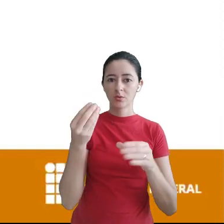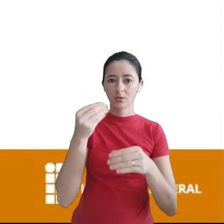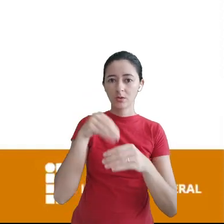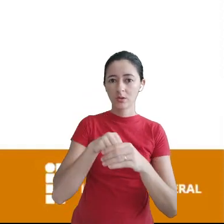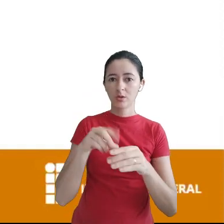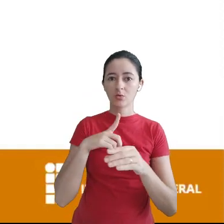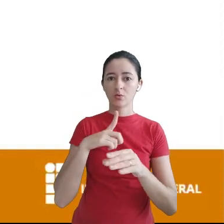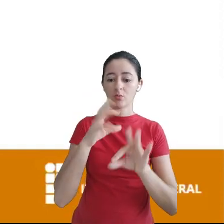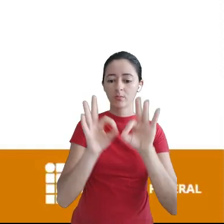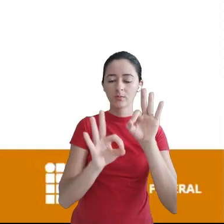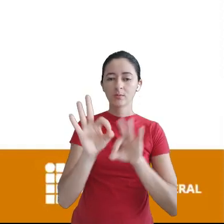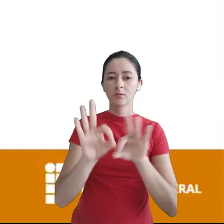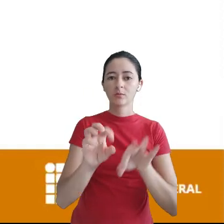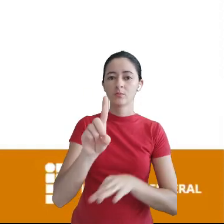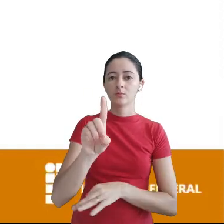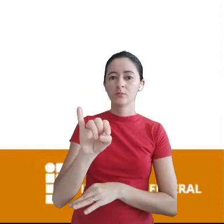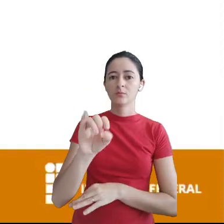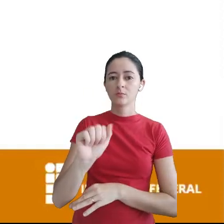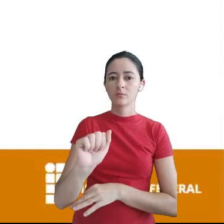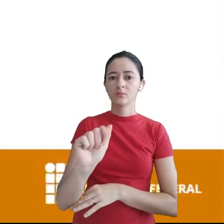dentro do diagrama, tá bom?